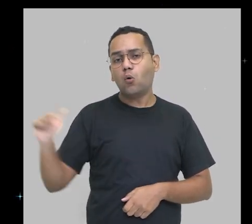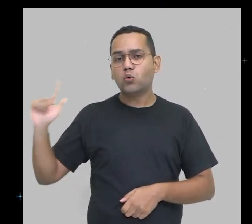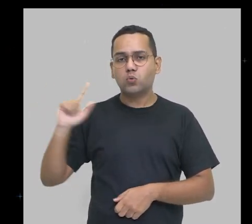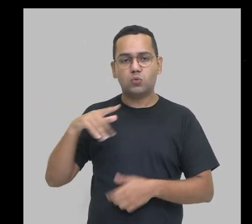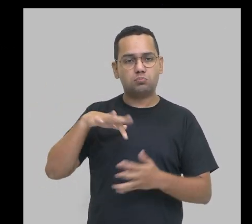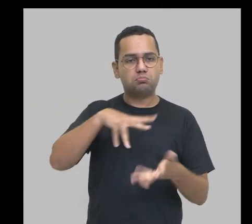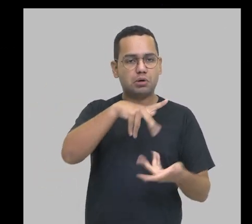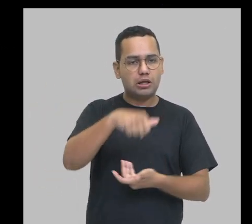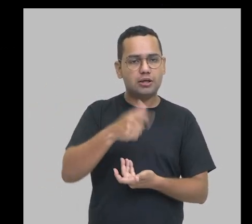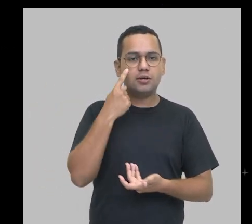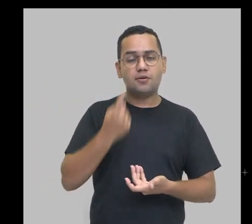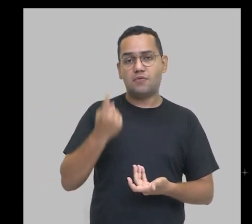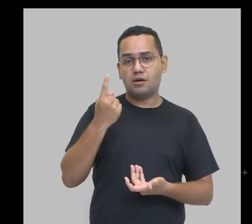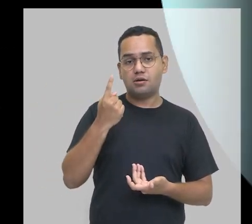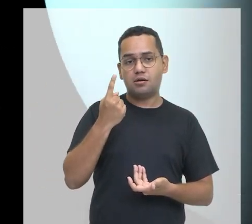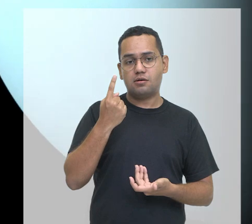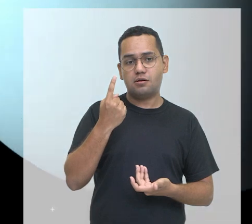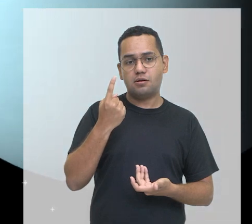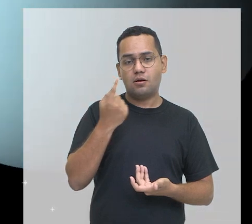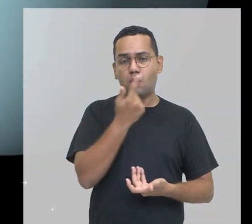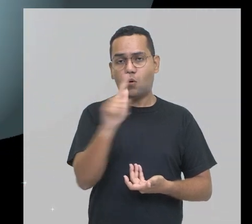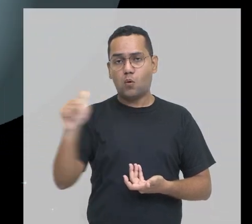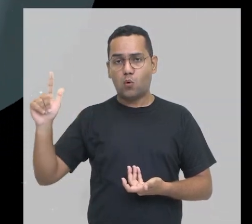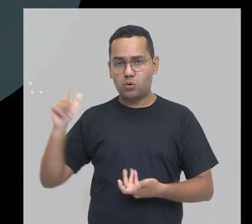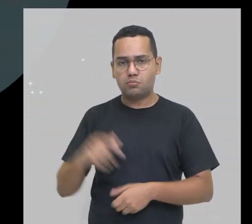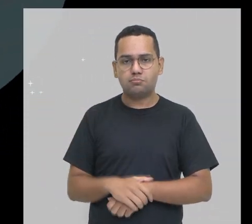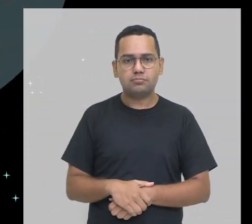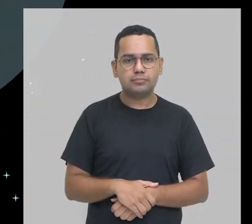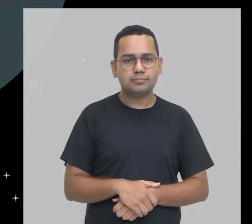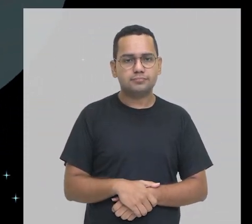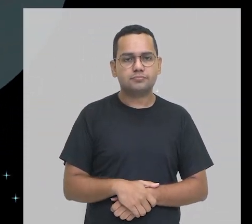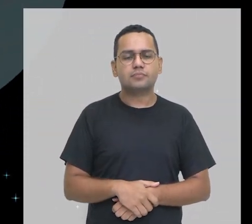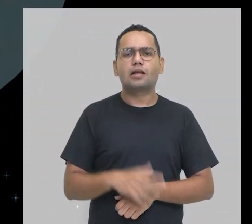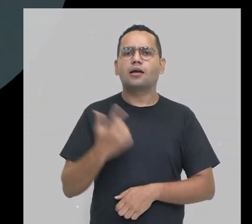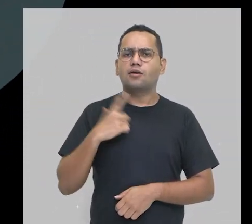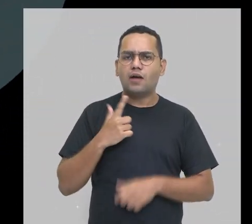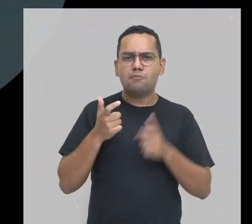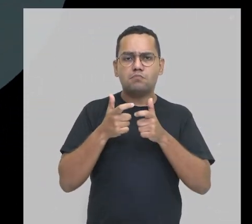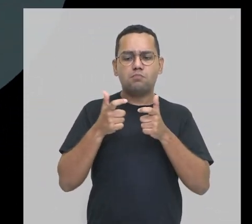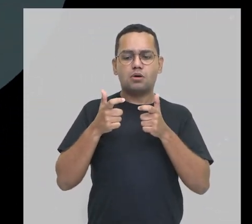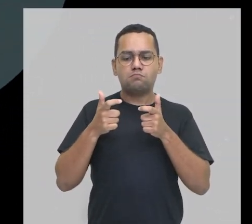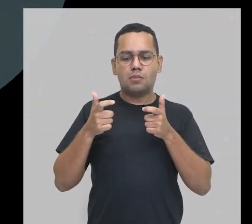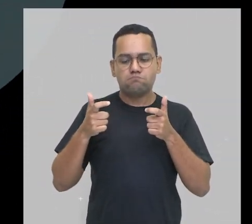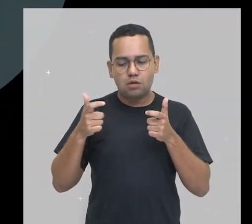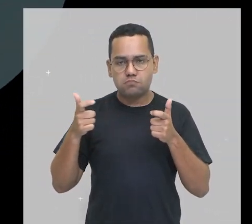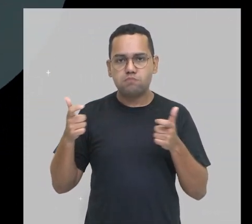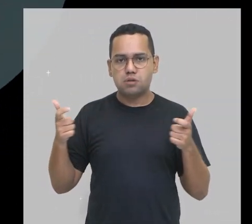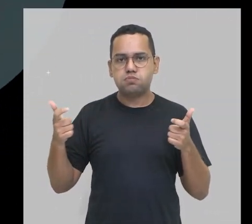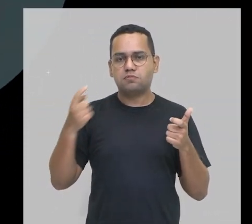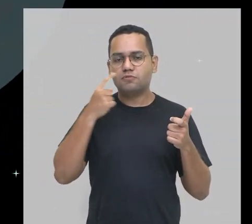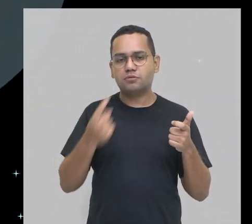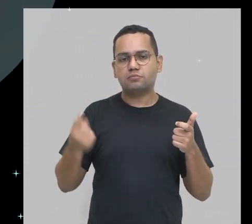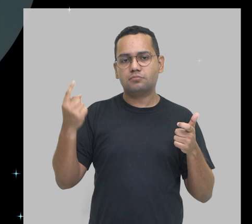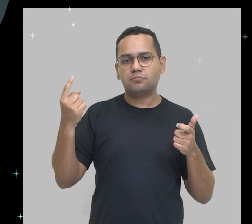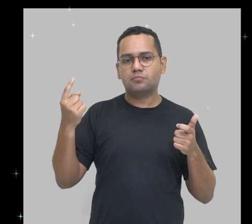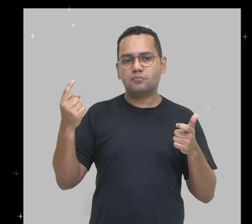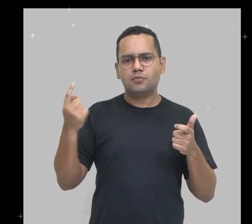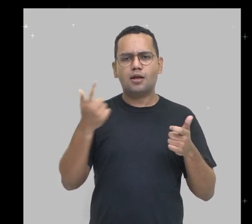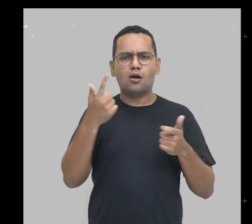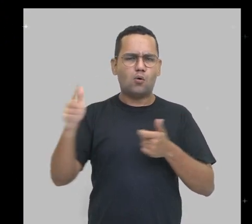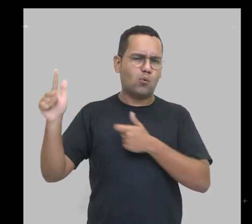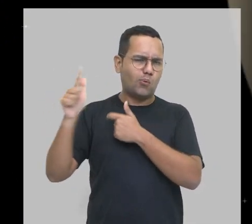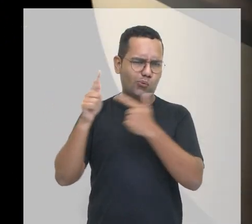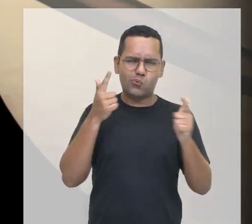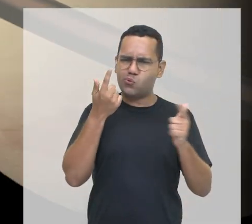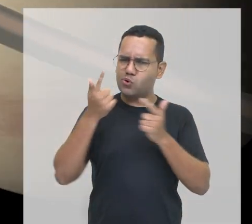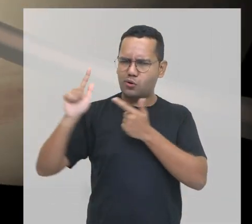sistema solar. E a gente vai aumentando, a gente vai prosseguindo, chegando a elementos maiores para você entender,